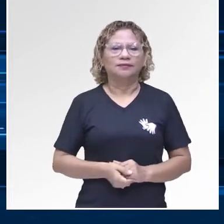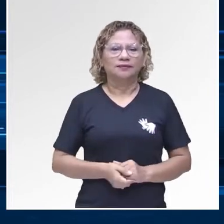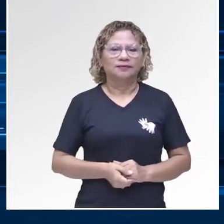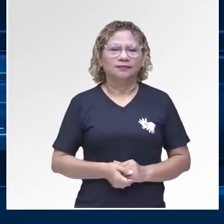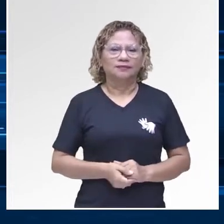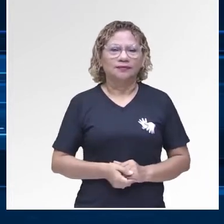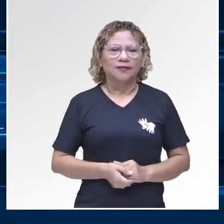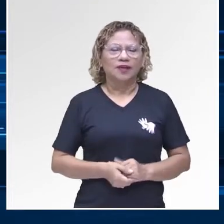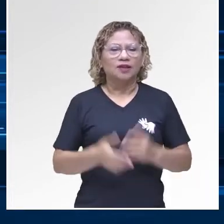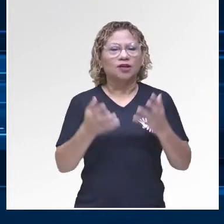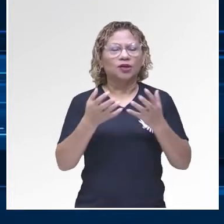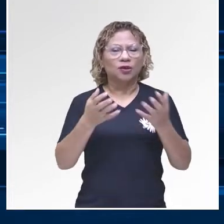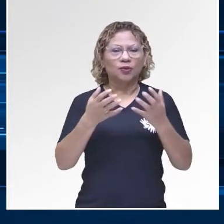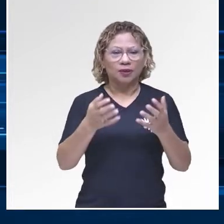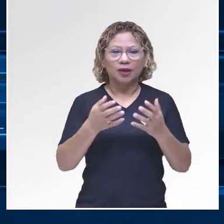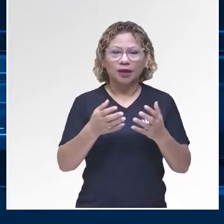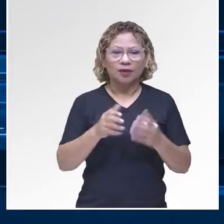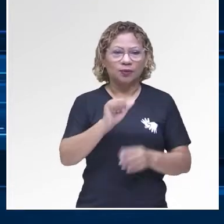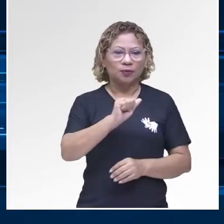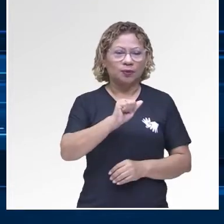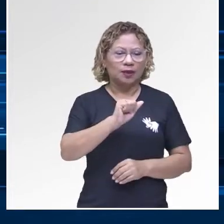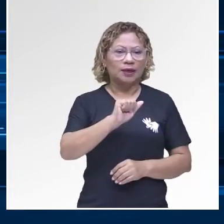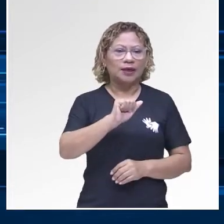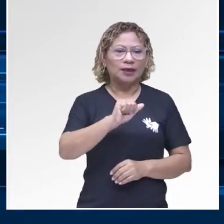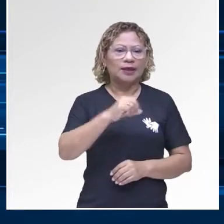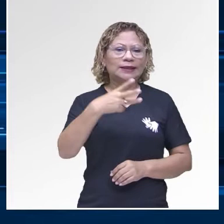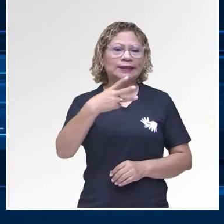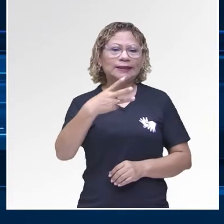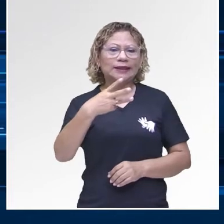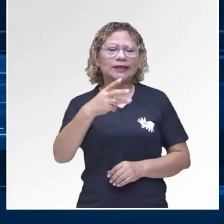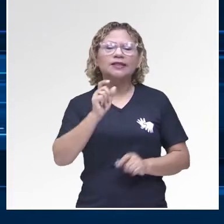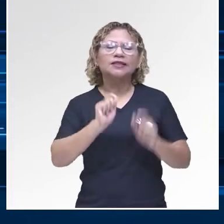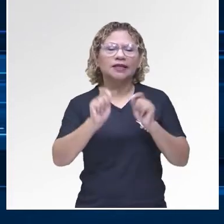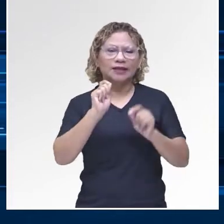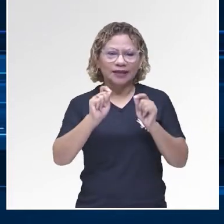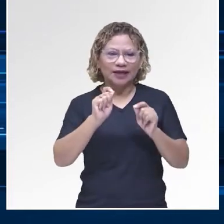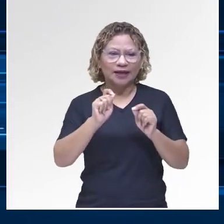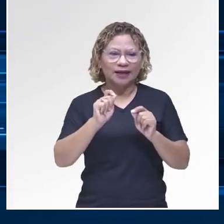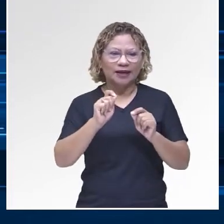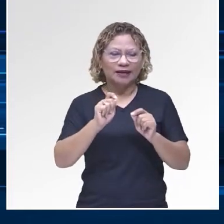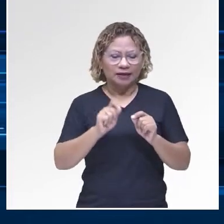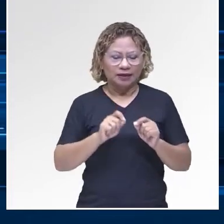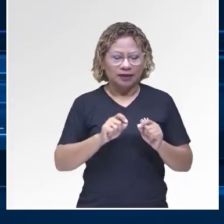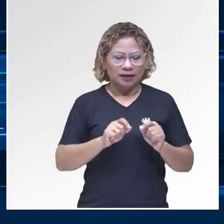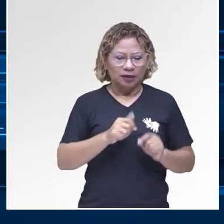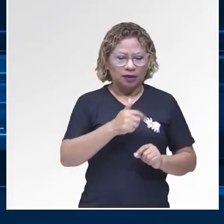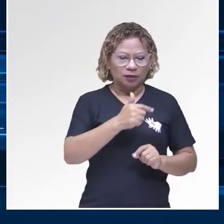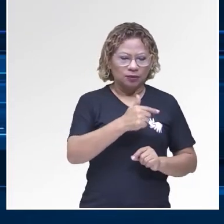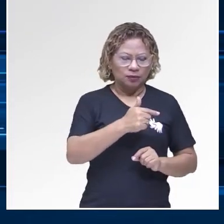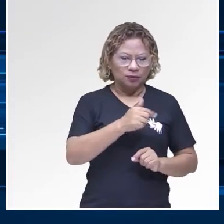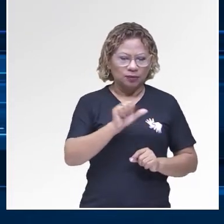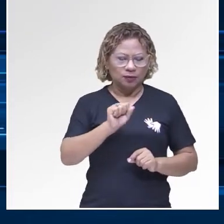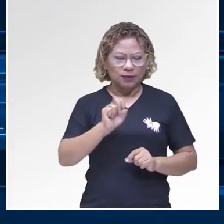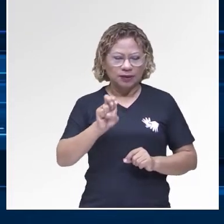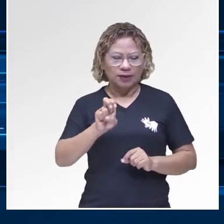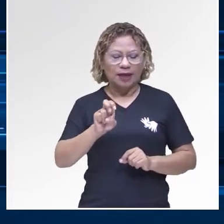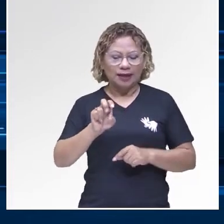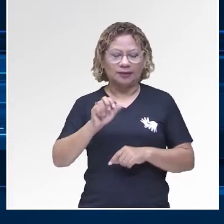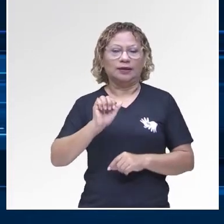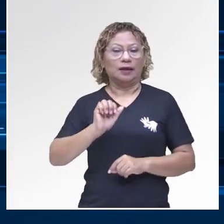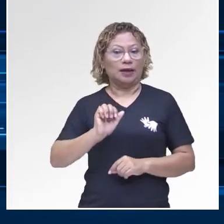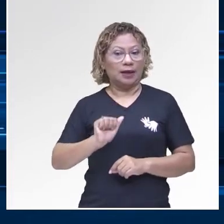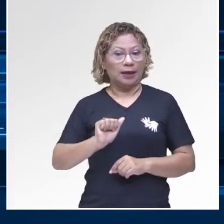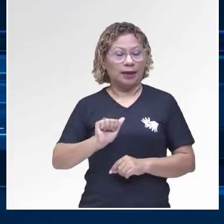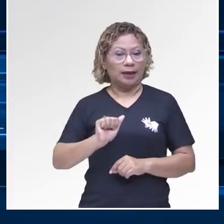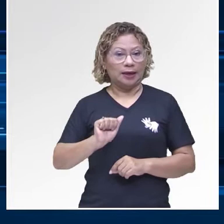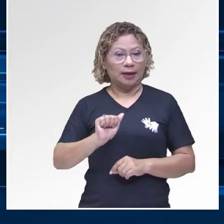8 menos o A2. Quem é o A2? O A2 é 5. Então, eu vou